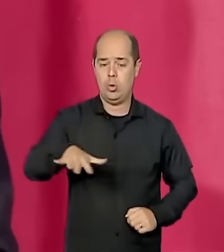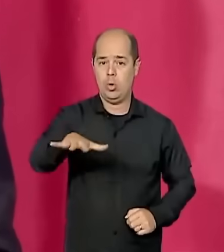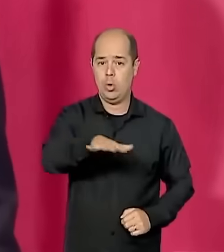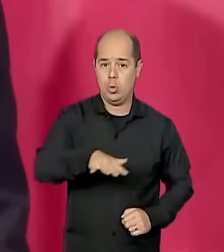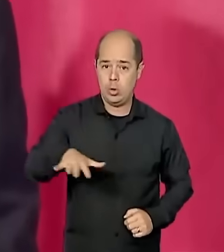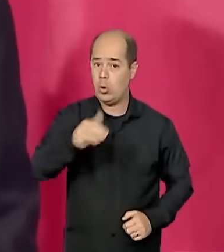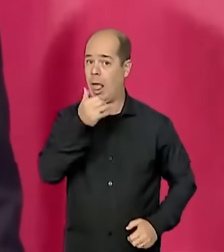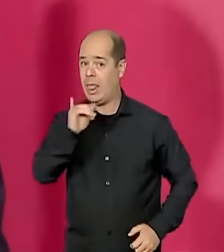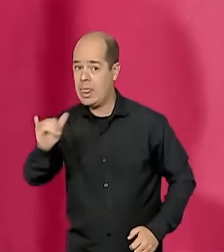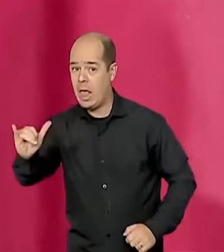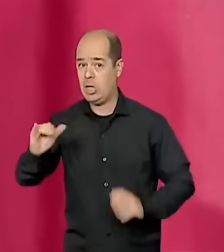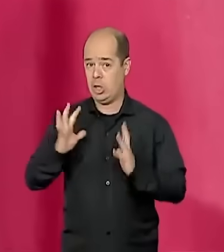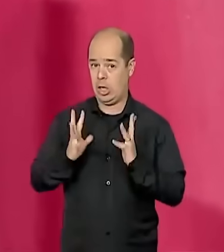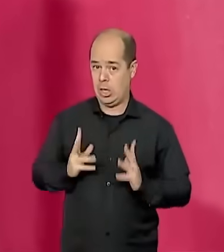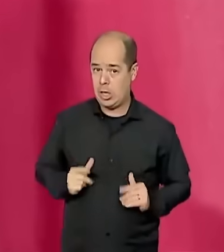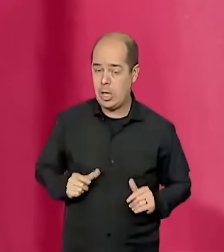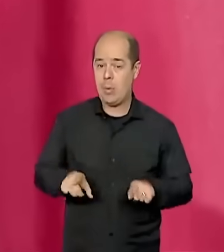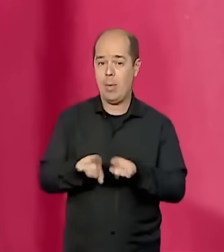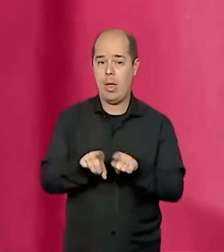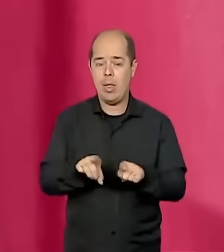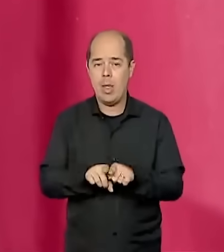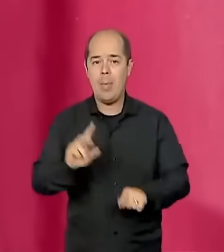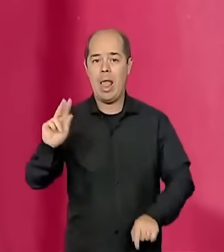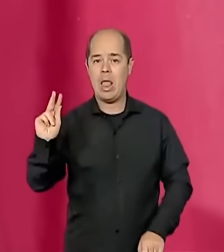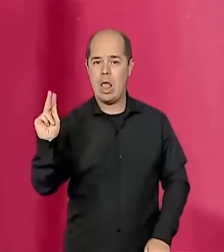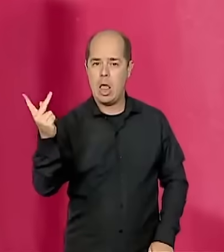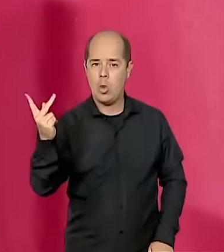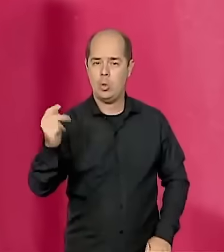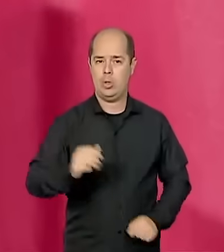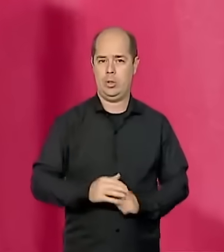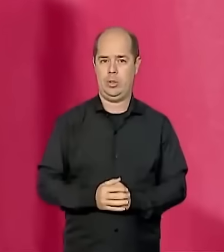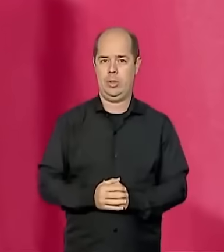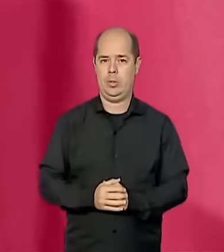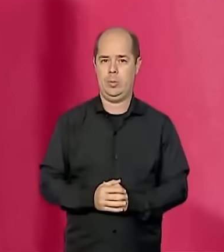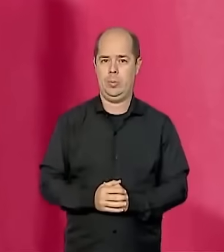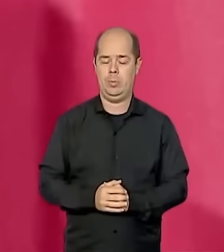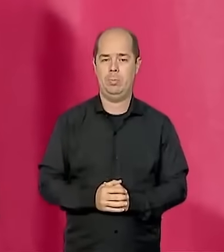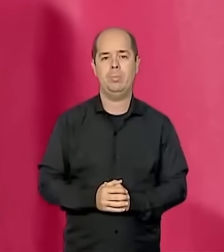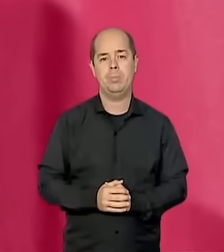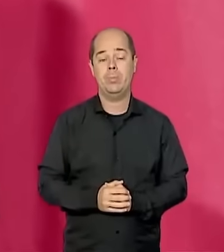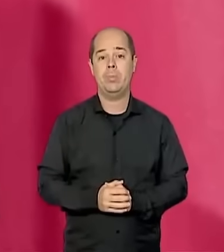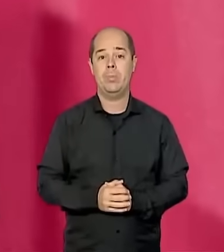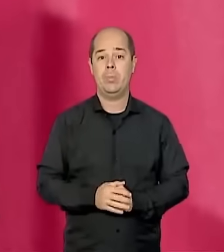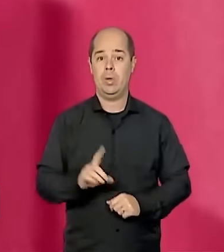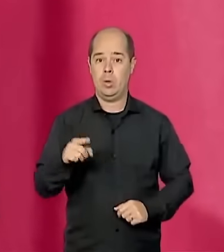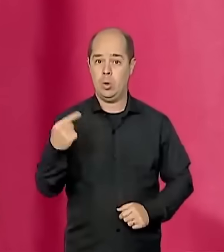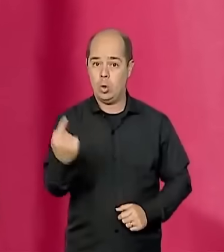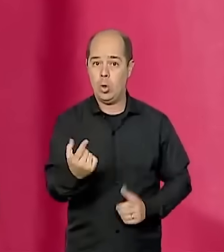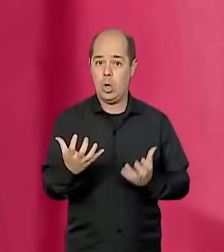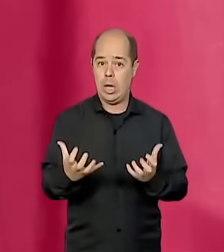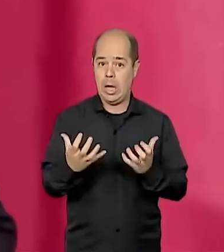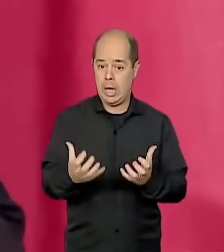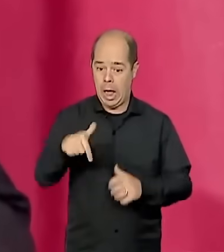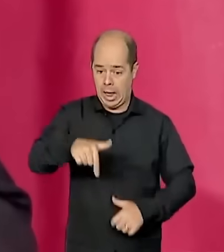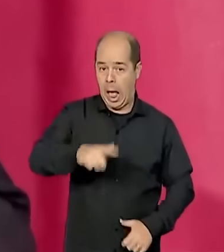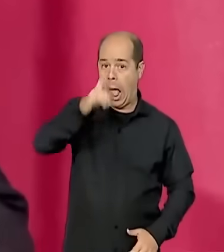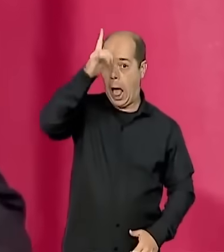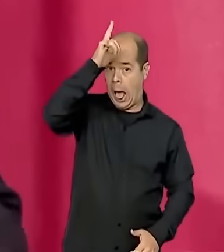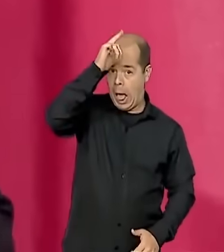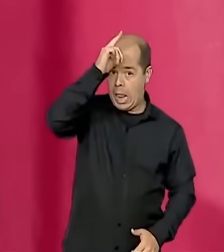energias renováveis e do hidrogênio. Nós associamos o potencial do Brasil ao interesse da Alemanha